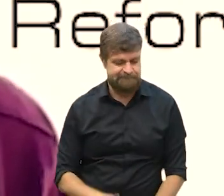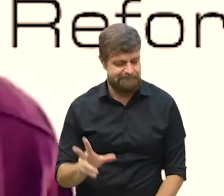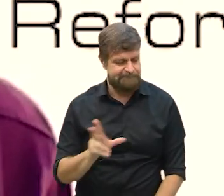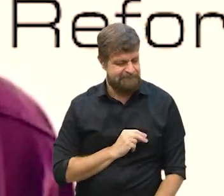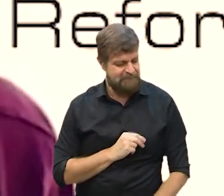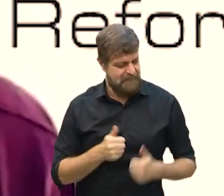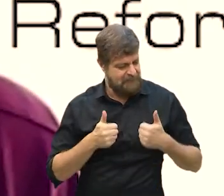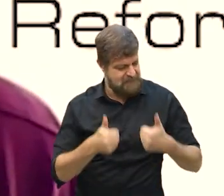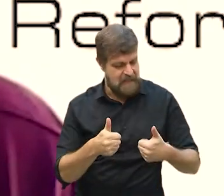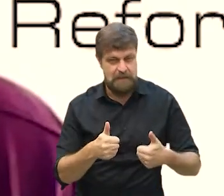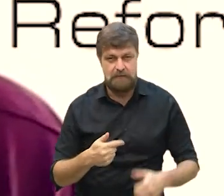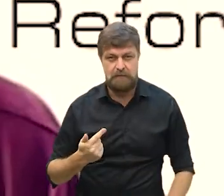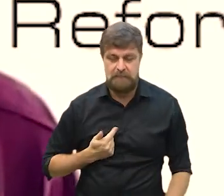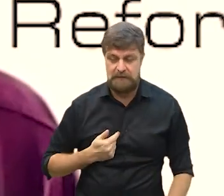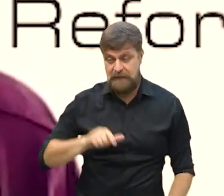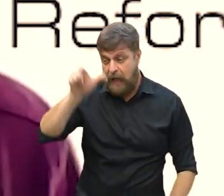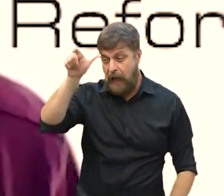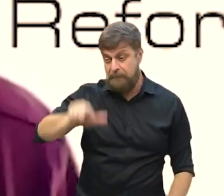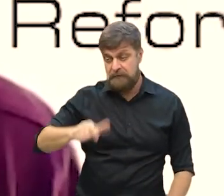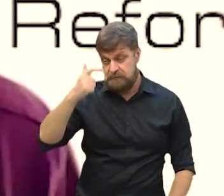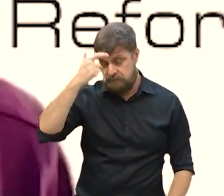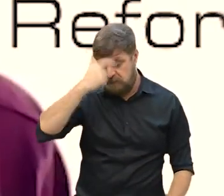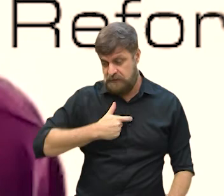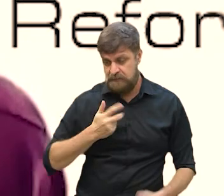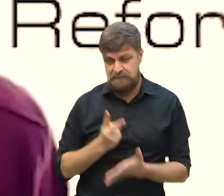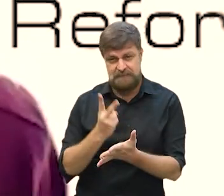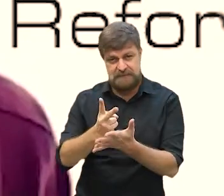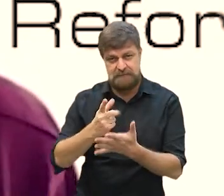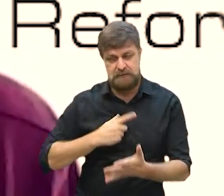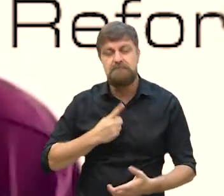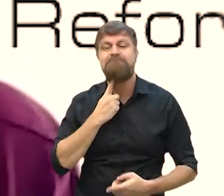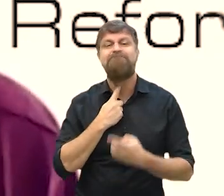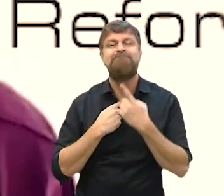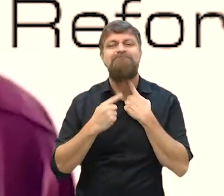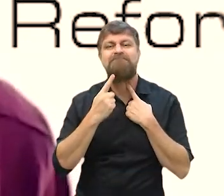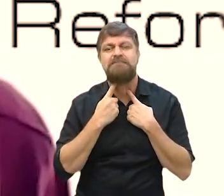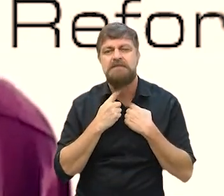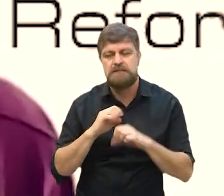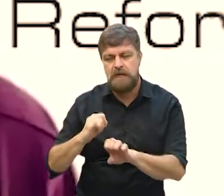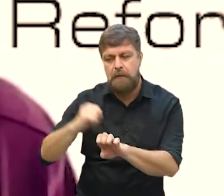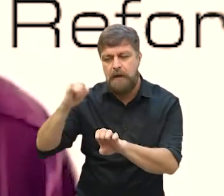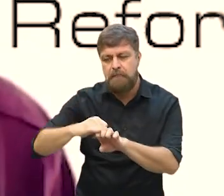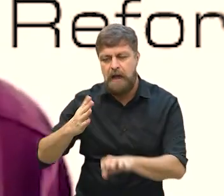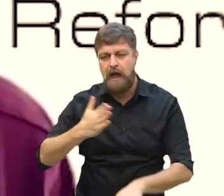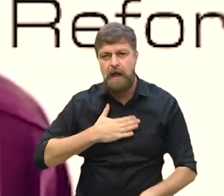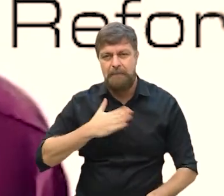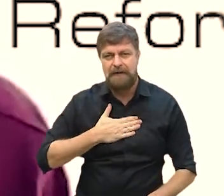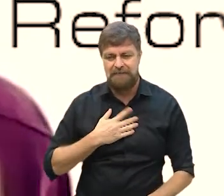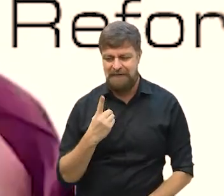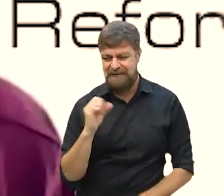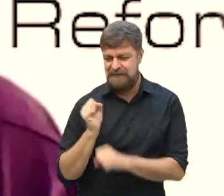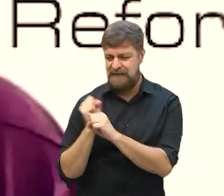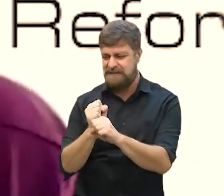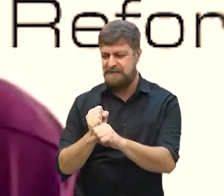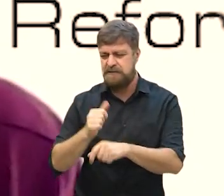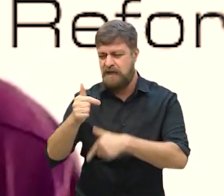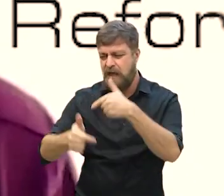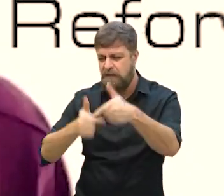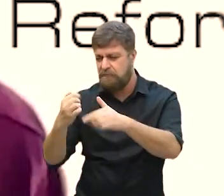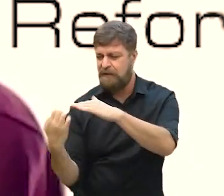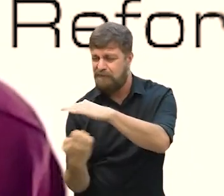a pena mesmo. Agora, isso vai muito da pessoa. Eu sempre tive esse espírito de querer empreender o próprio negócio. Eu trabalhei 10 anos